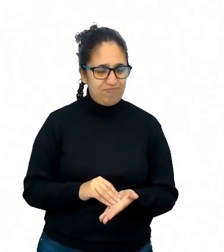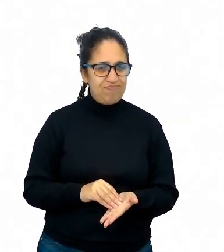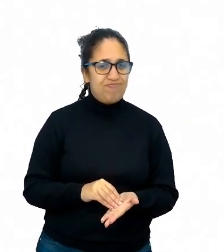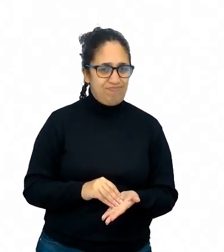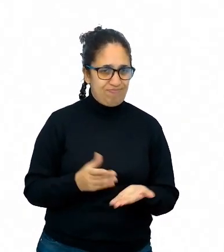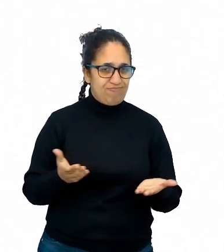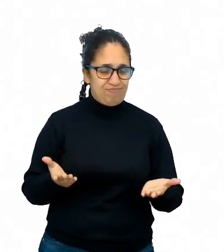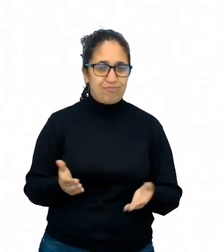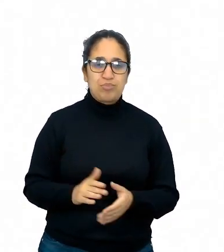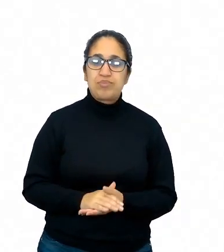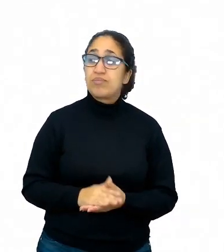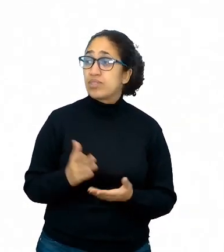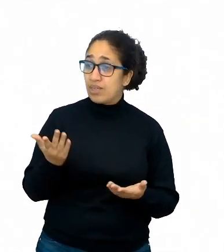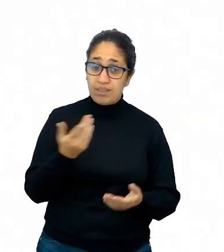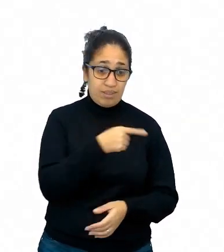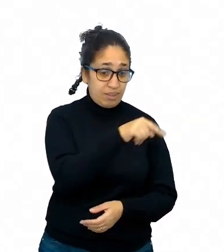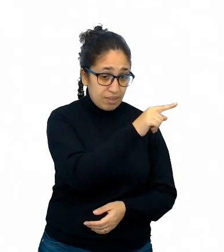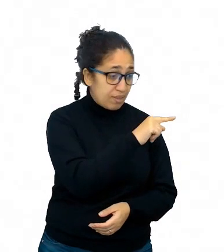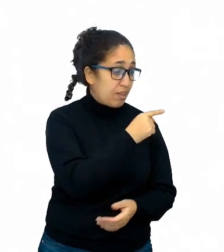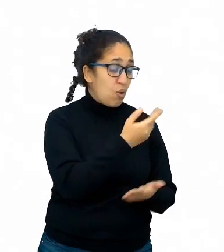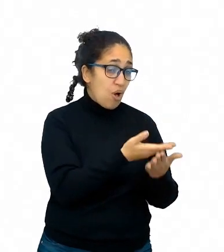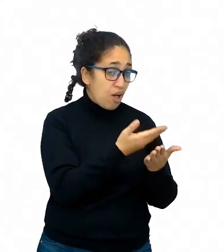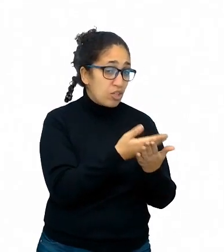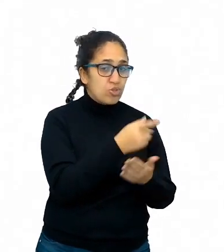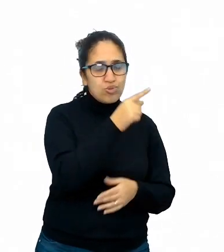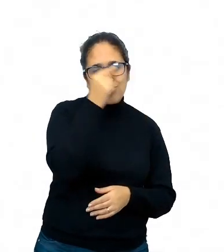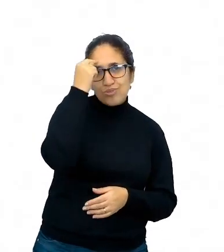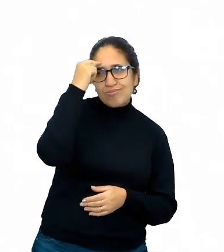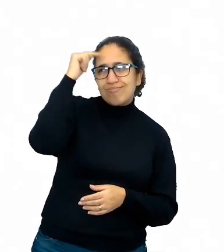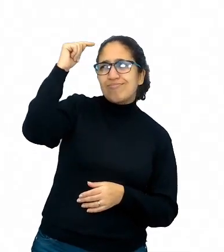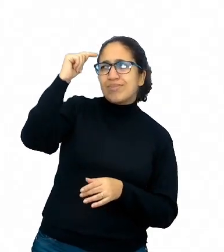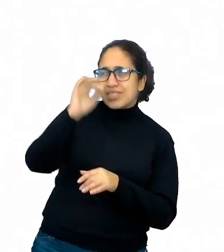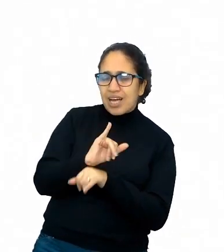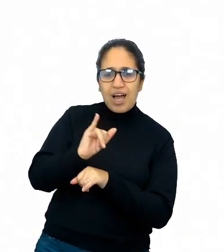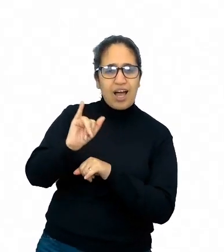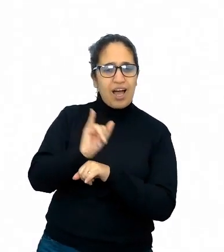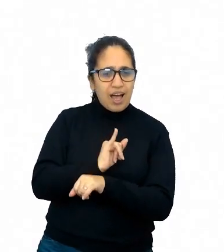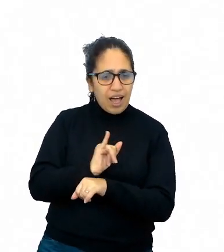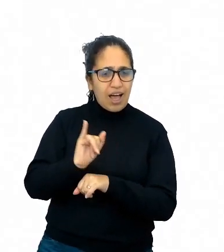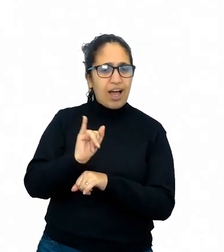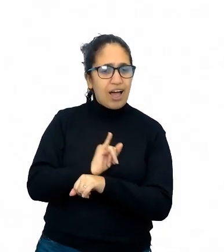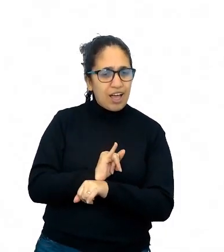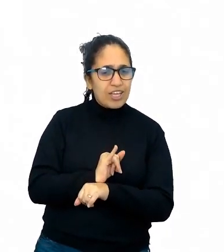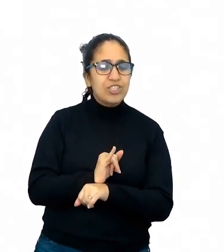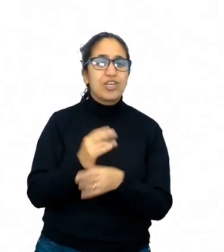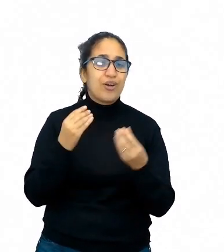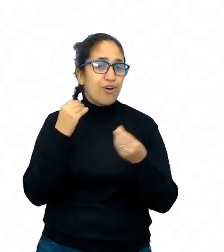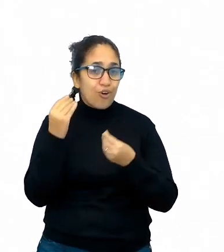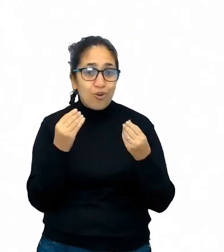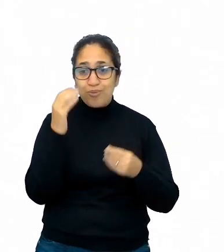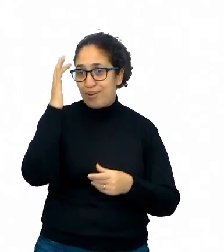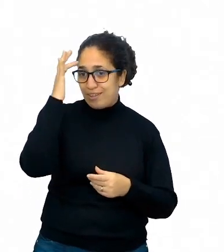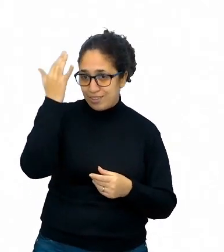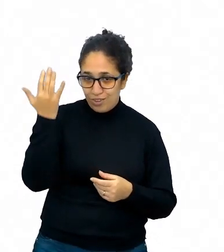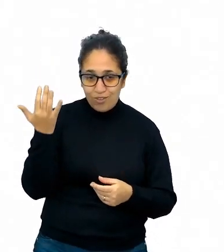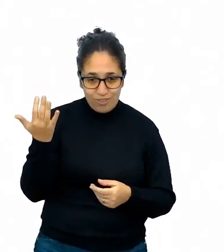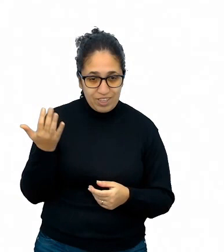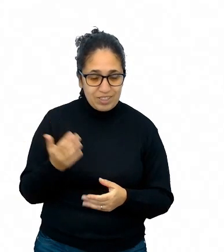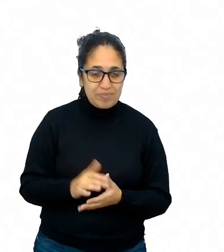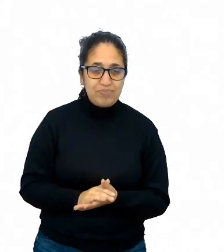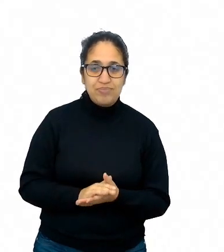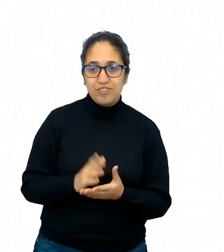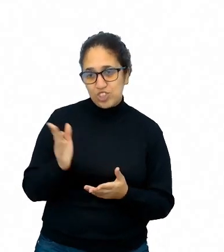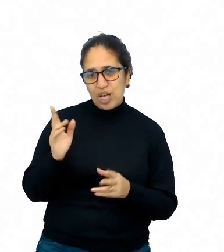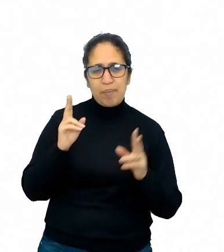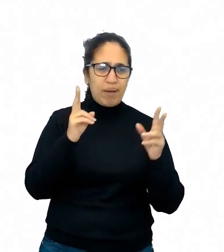Tá? Então, aí os estudantes, né, vão pensar nas estratégias que eles podem resolver, a gente percebe aí